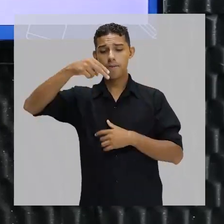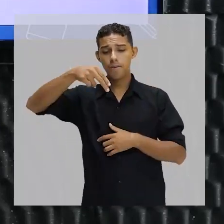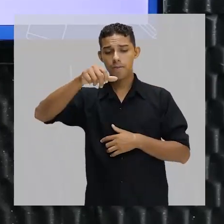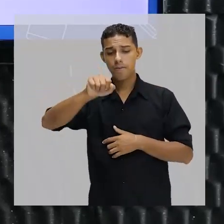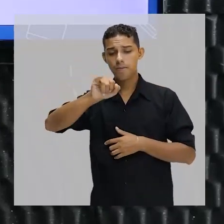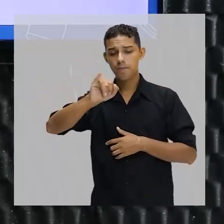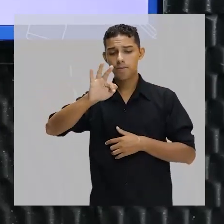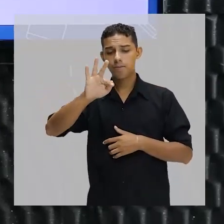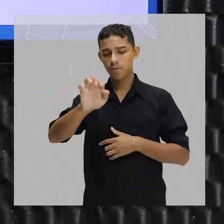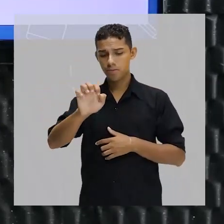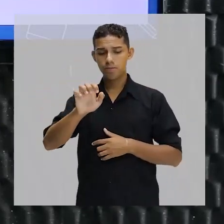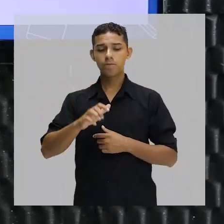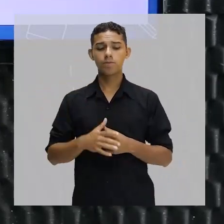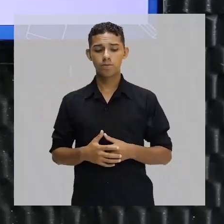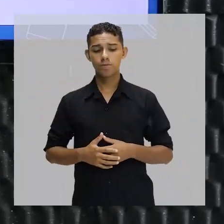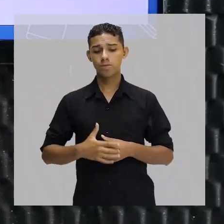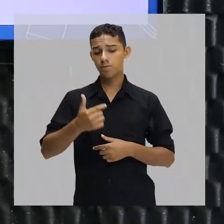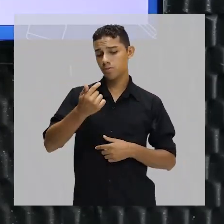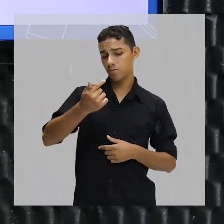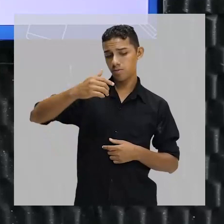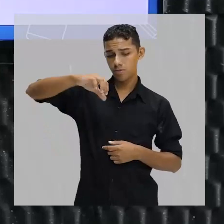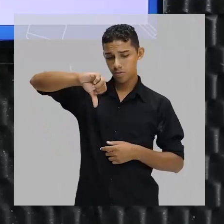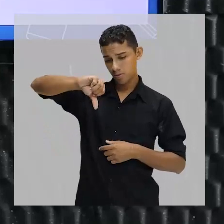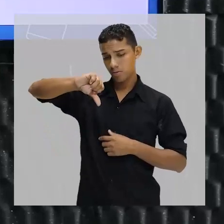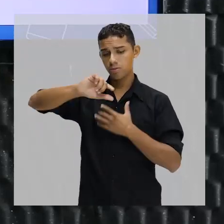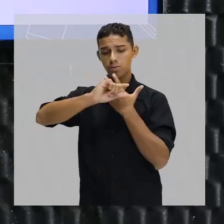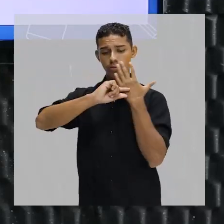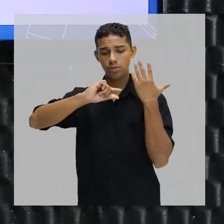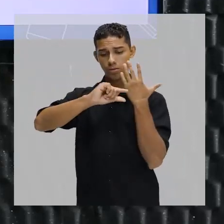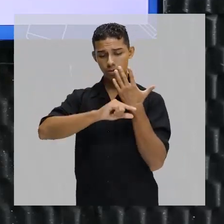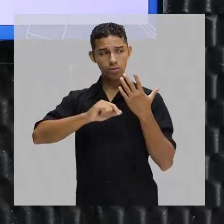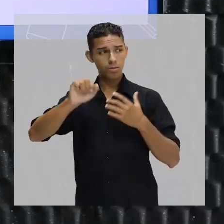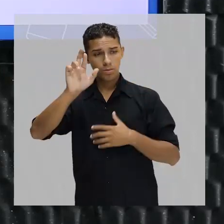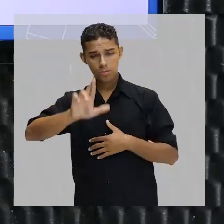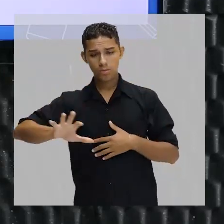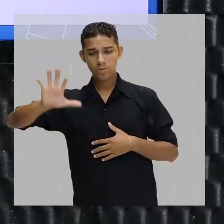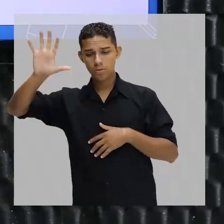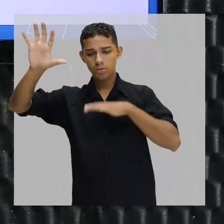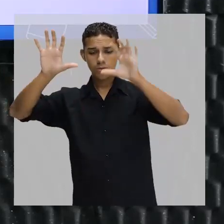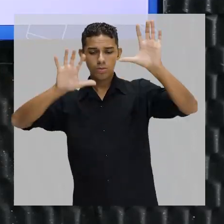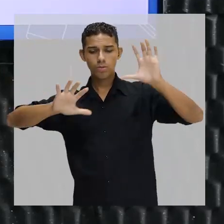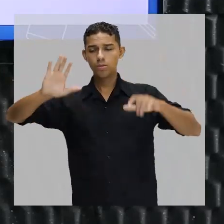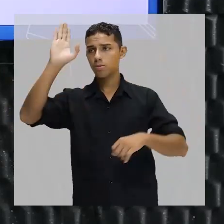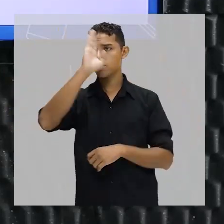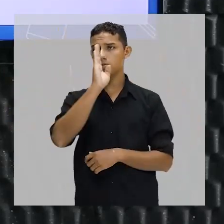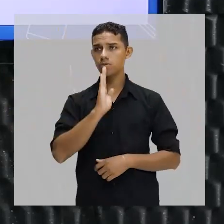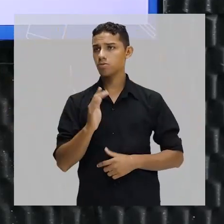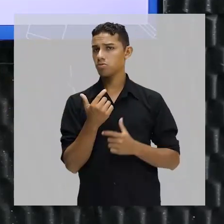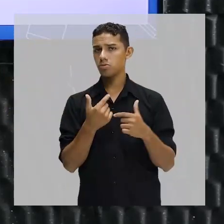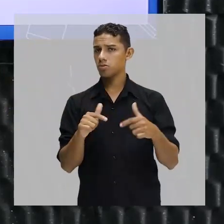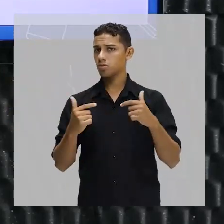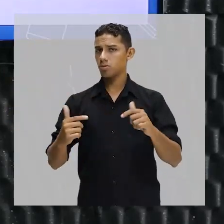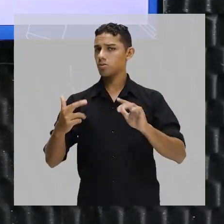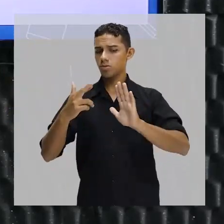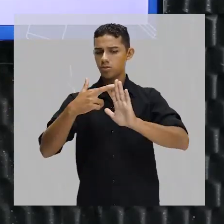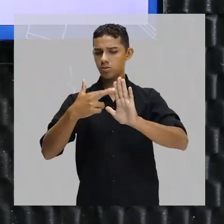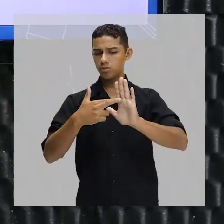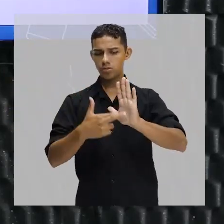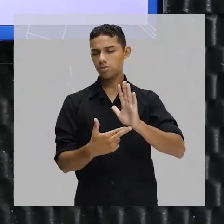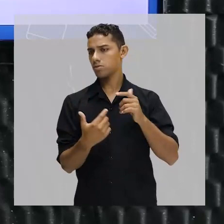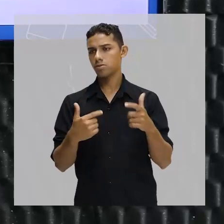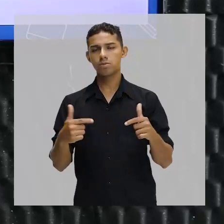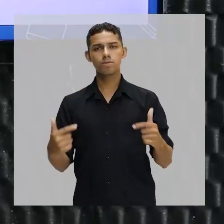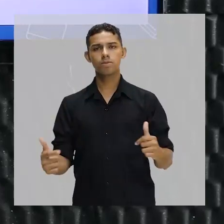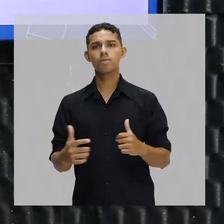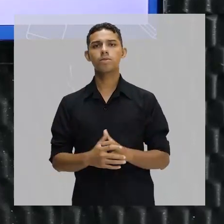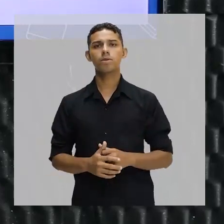de várias regiões do Brasil. Na verdade, essa arte significa o quê? Uma arte que não tem regras, mais autodidata,